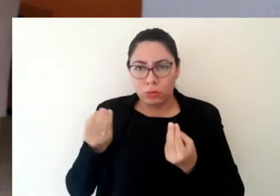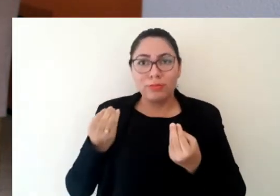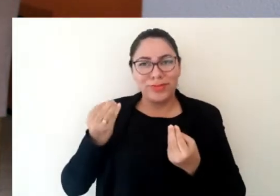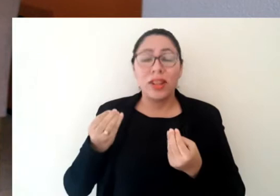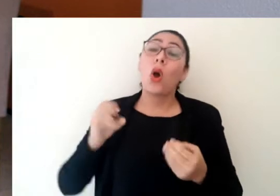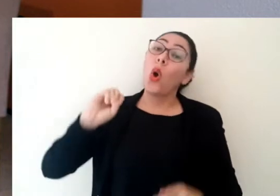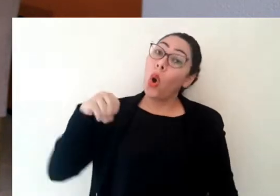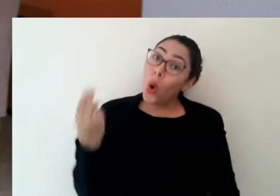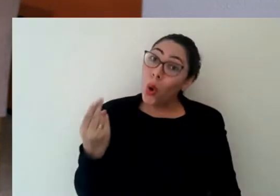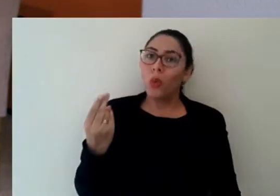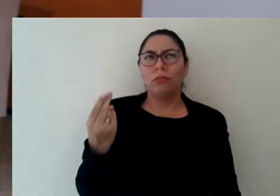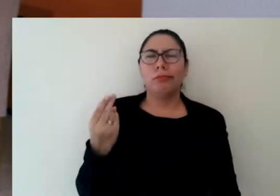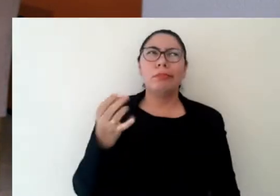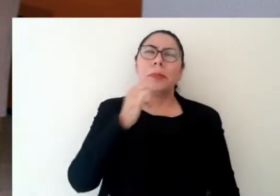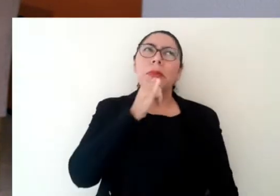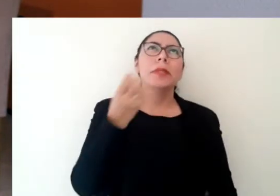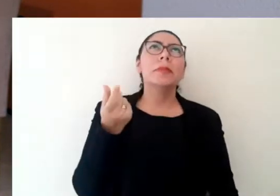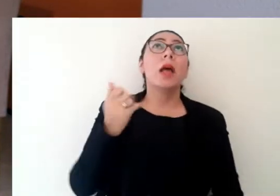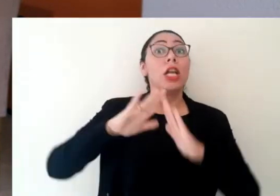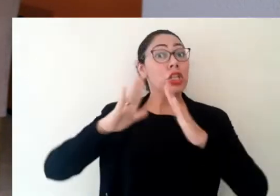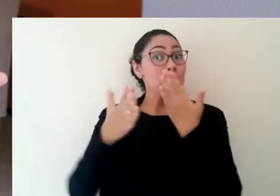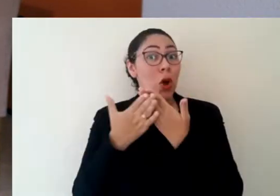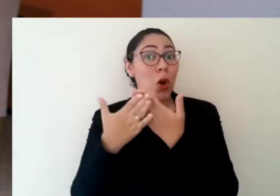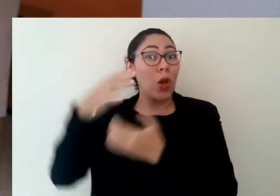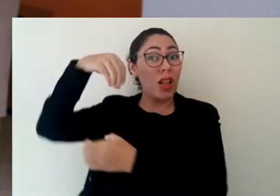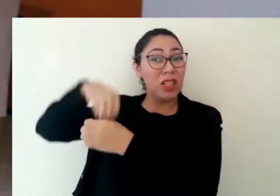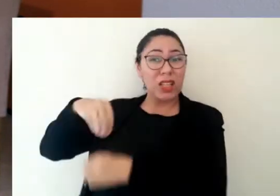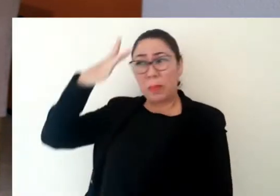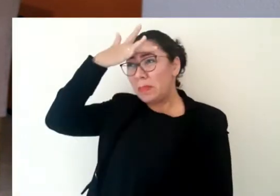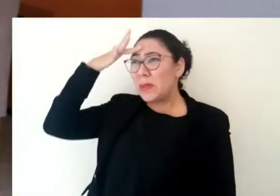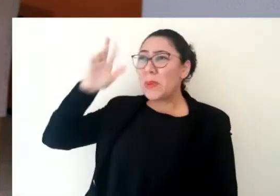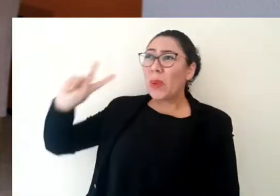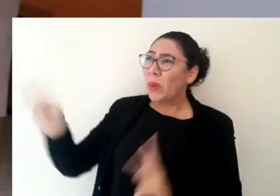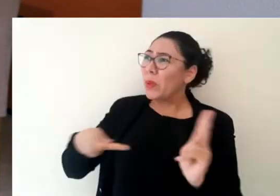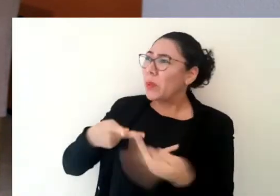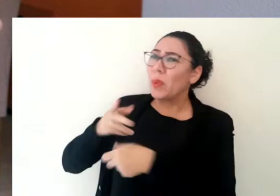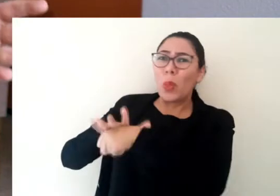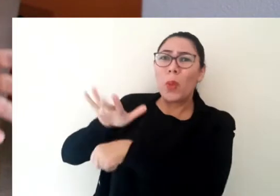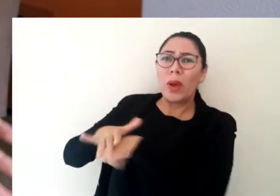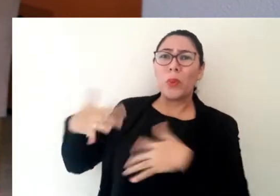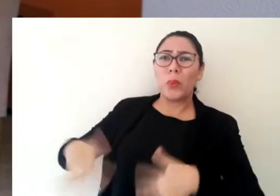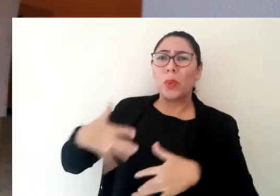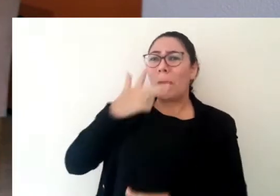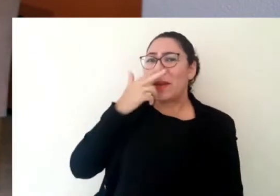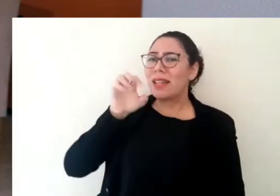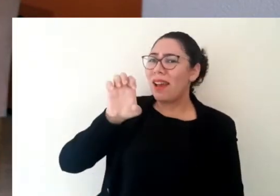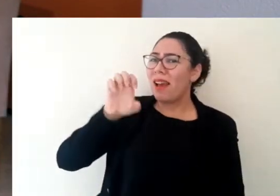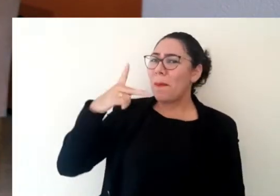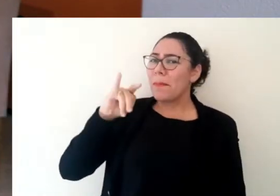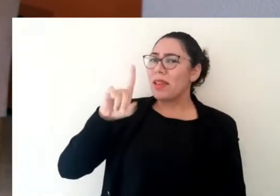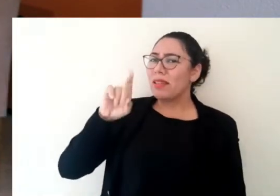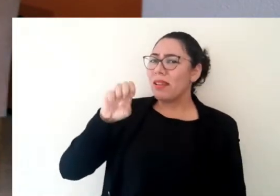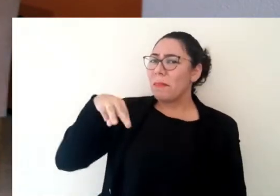deve ter ouvido alguém falar alguma frase do tipo, vamos lá, tava todo mundo doente na escola, parecia até uma epidemia.